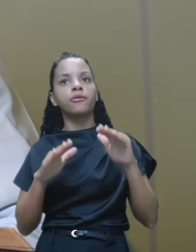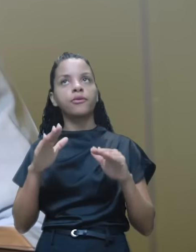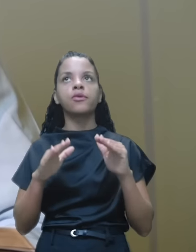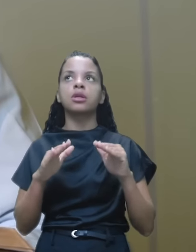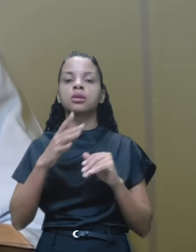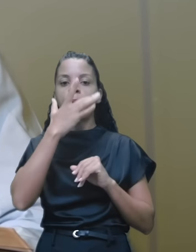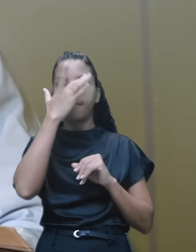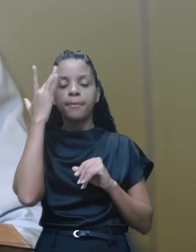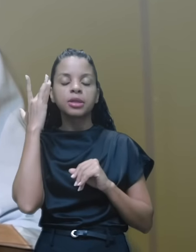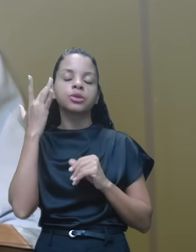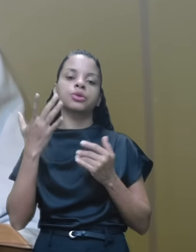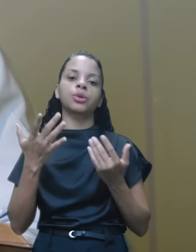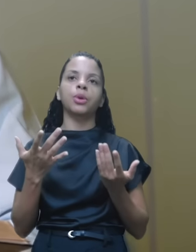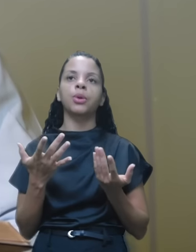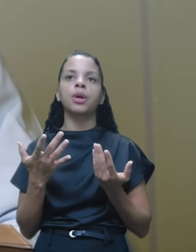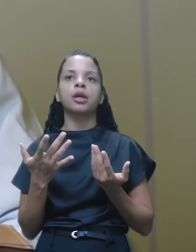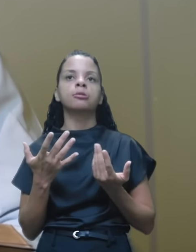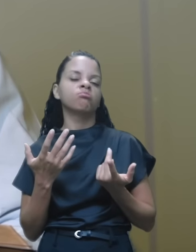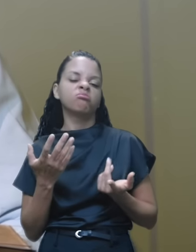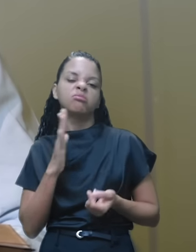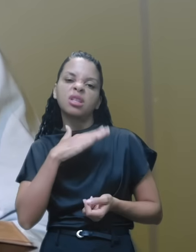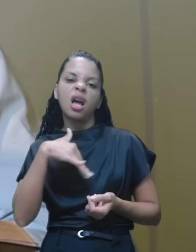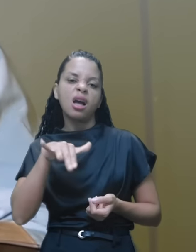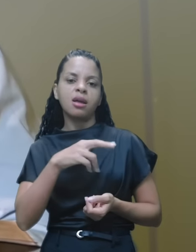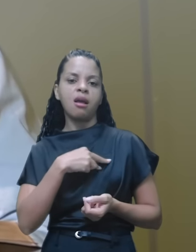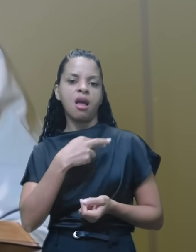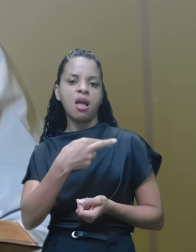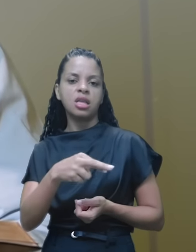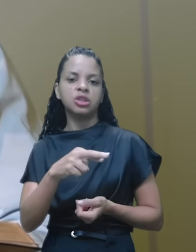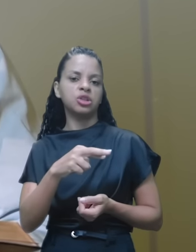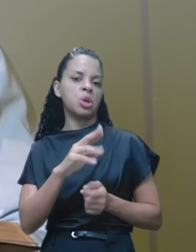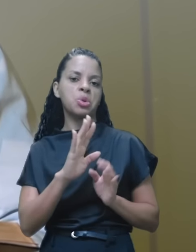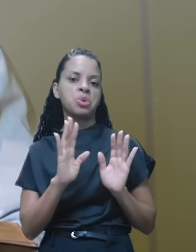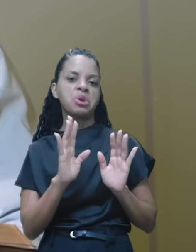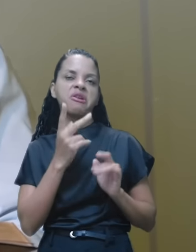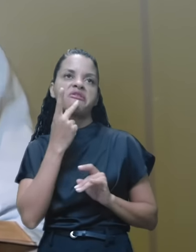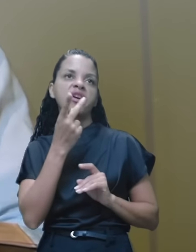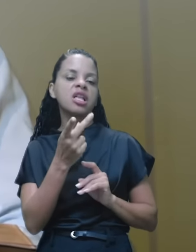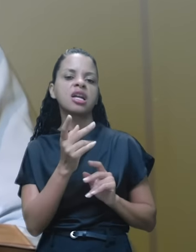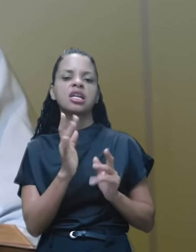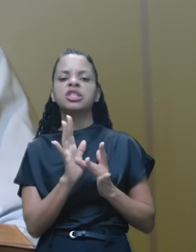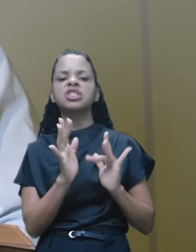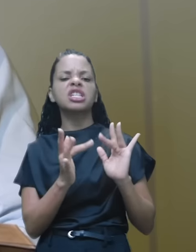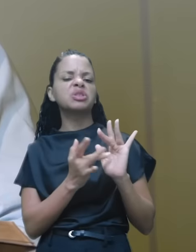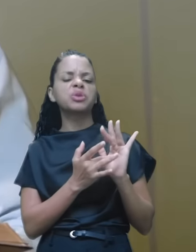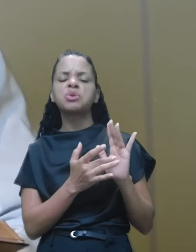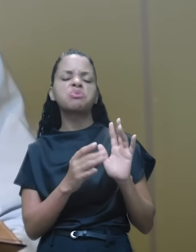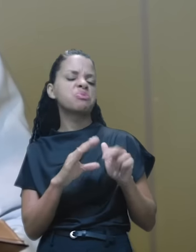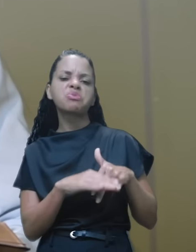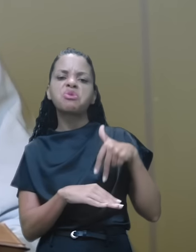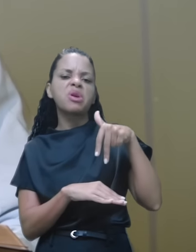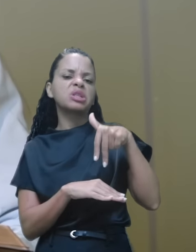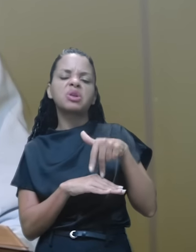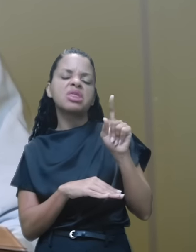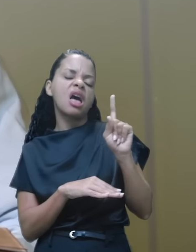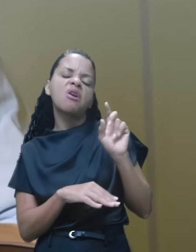né, advogar em qualquer aspecto religioso, em qualquer esfera, de que Jesus não ressuscitou, não, isso aí só foi